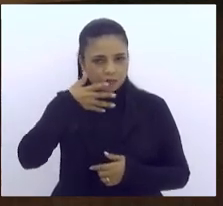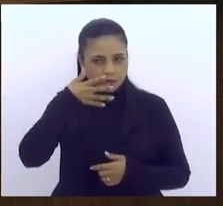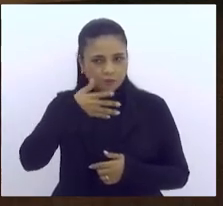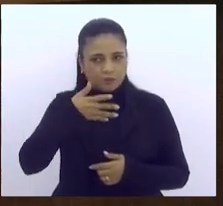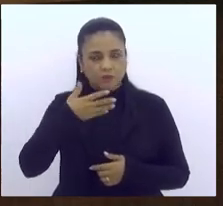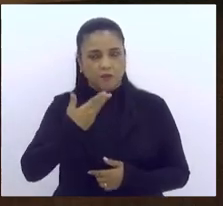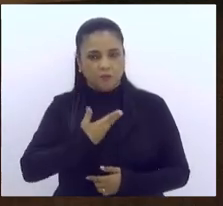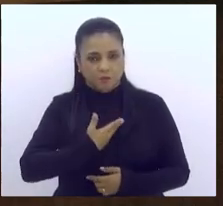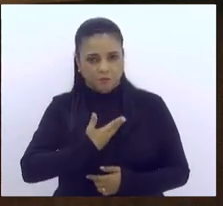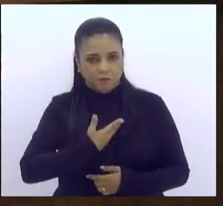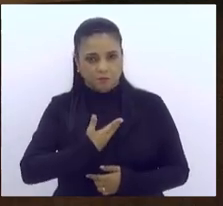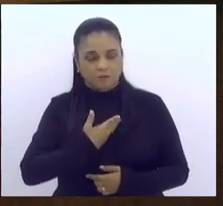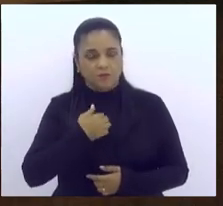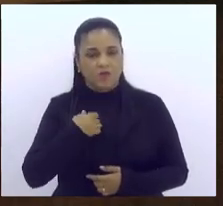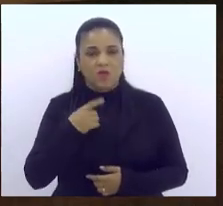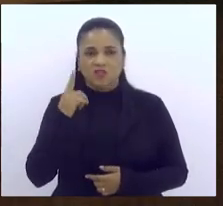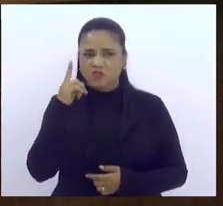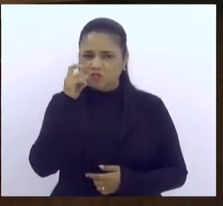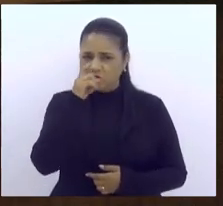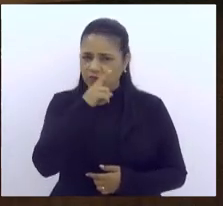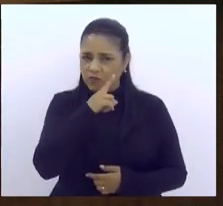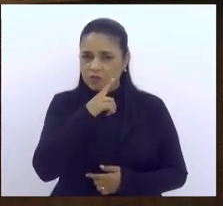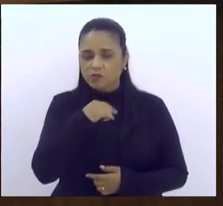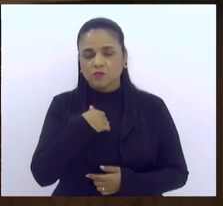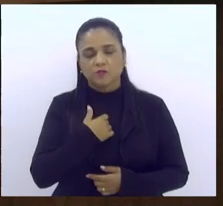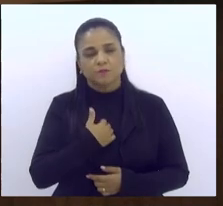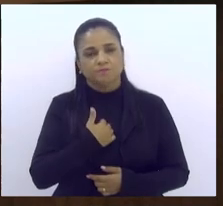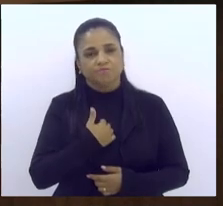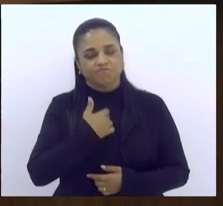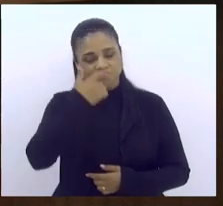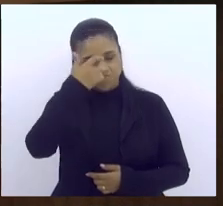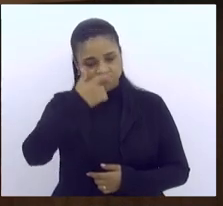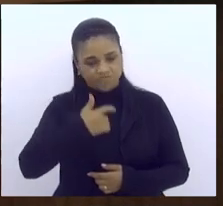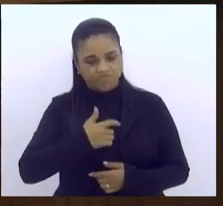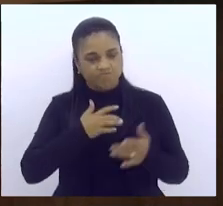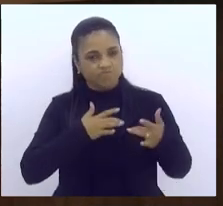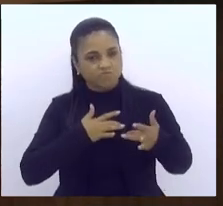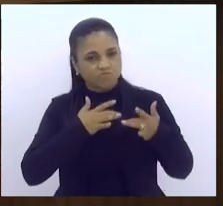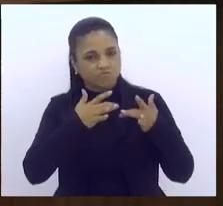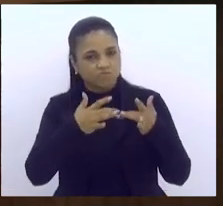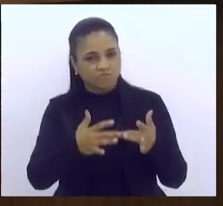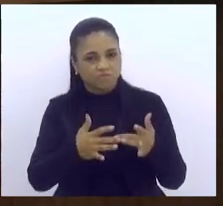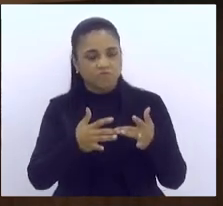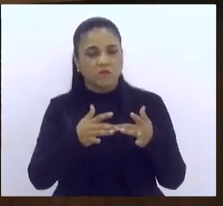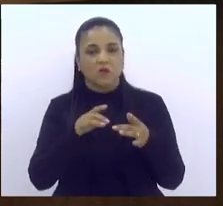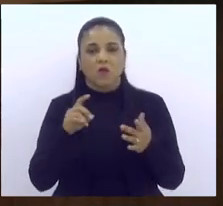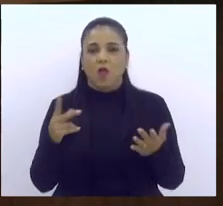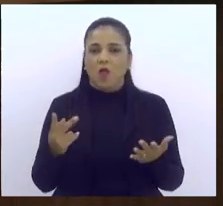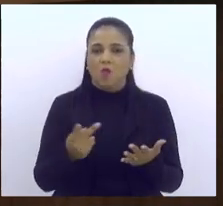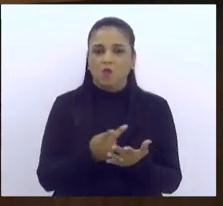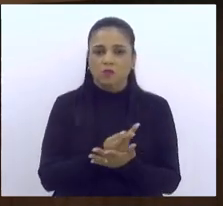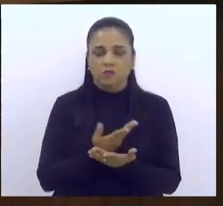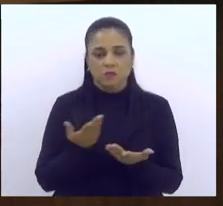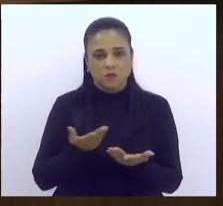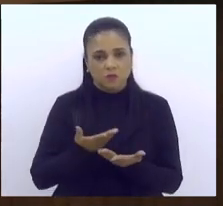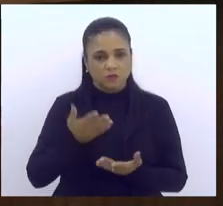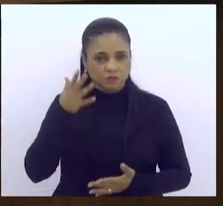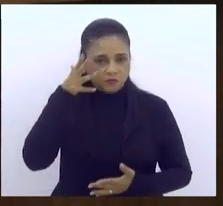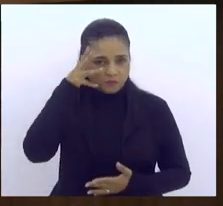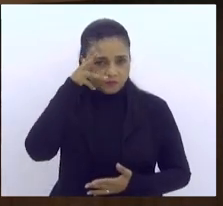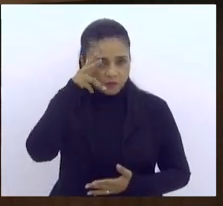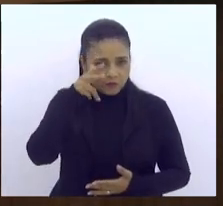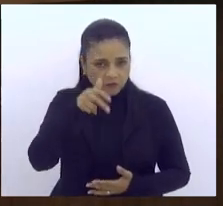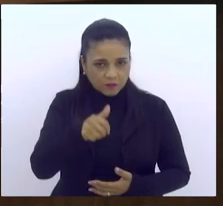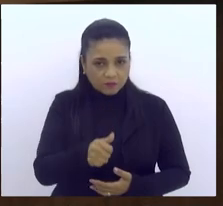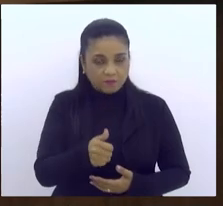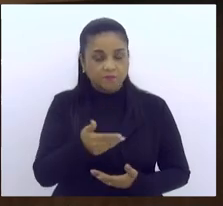não é que seja difícil. É claro que a gente presta nossa solidariedade ao que aconteceu no episódio de ontem, como